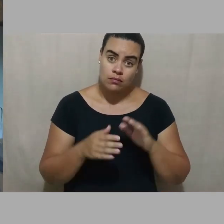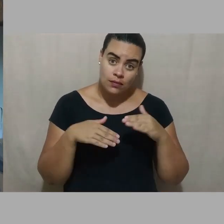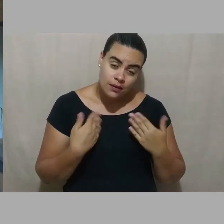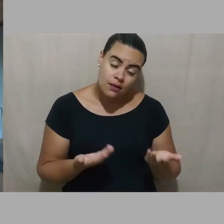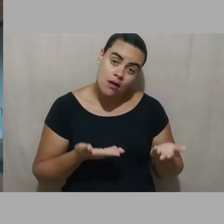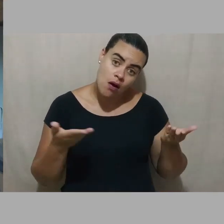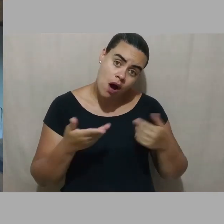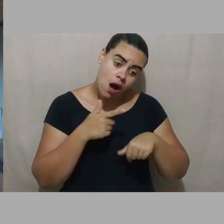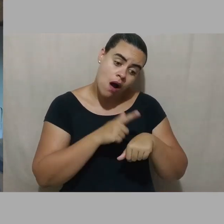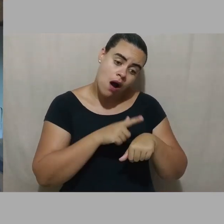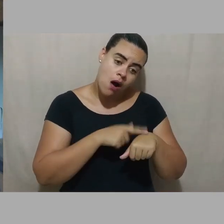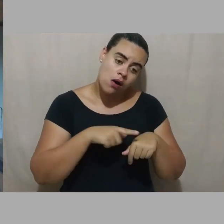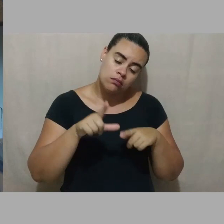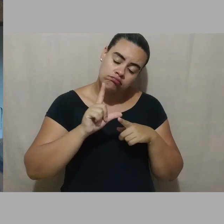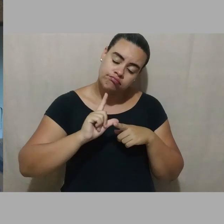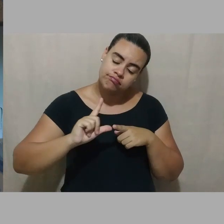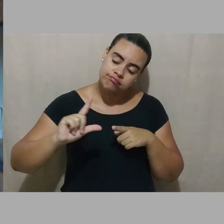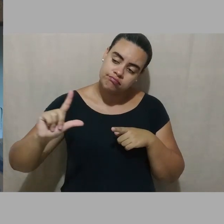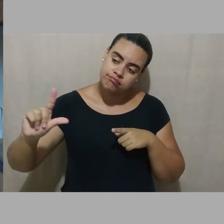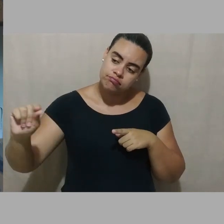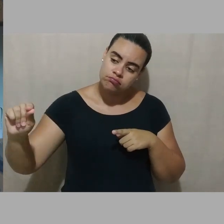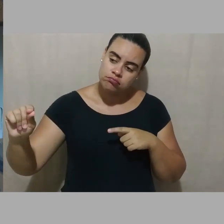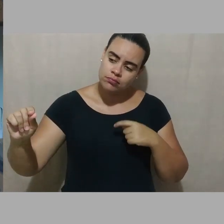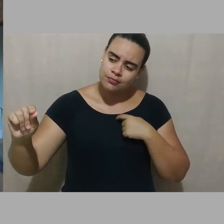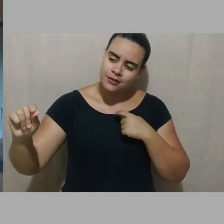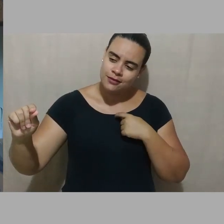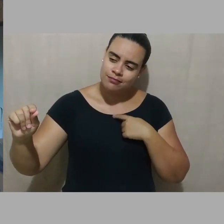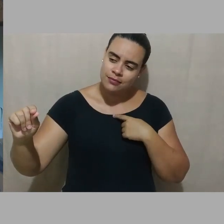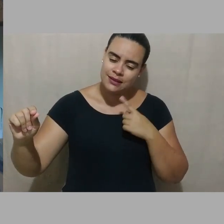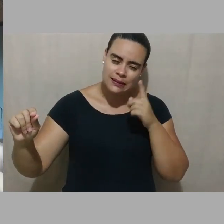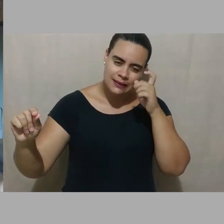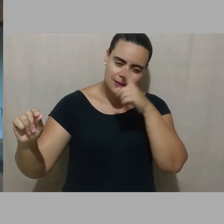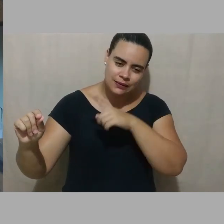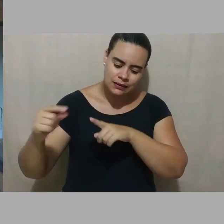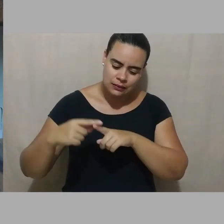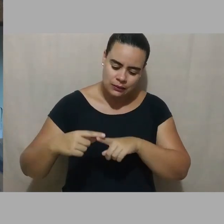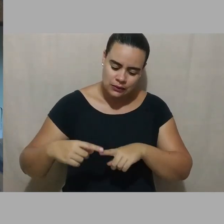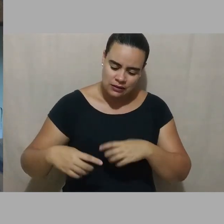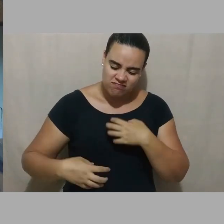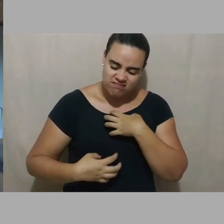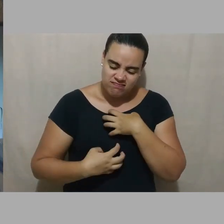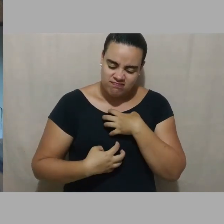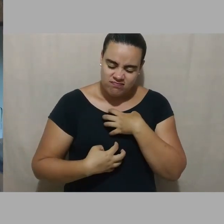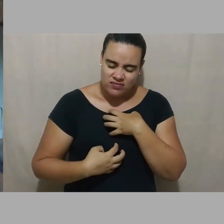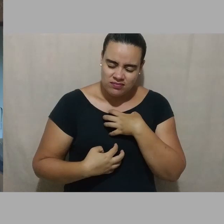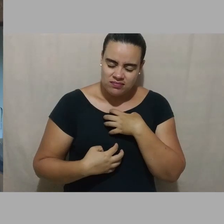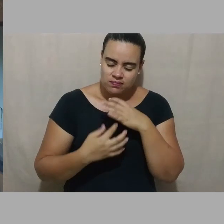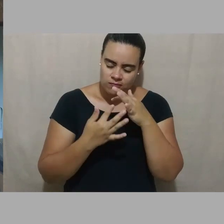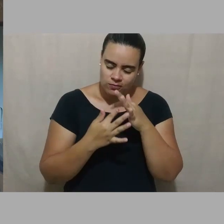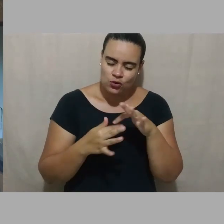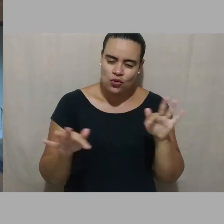É que finalmente chega a hora de ir embora. E a minha é raro, e quando raro dói, o momento da